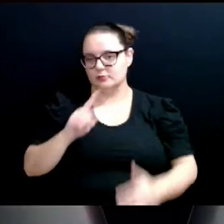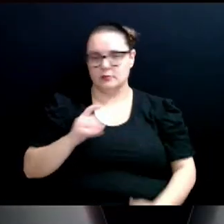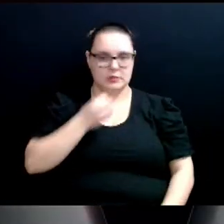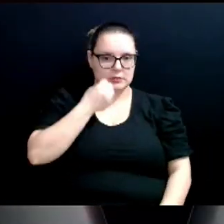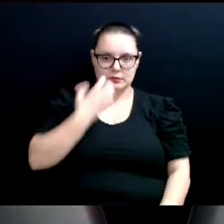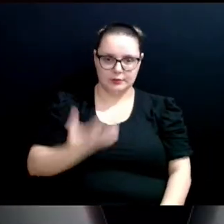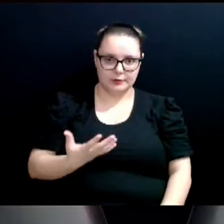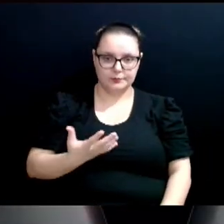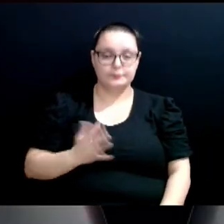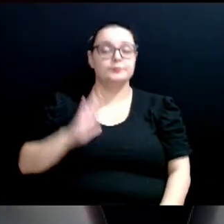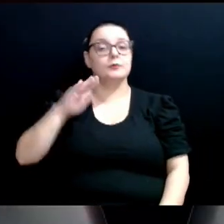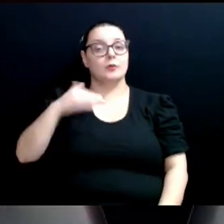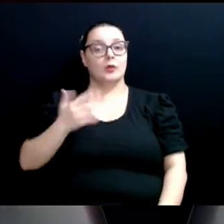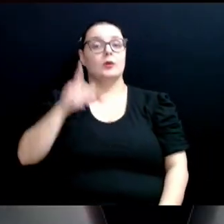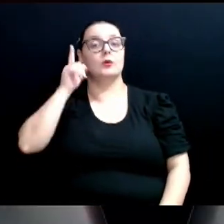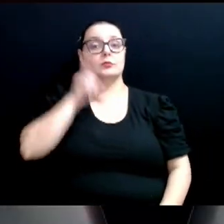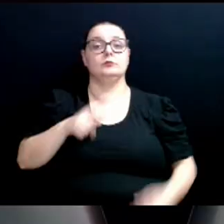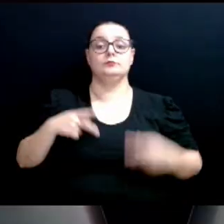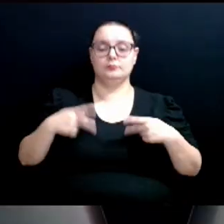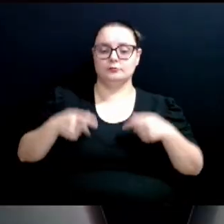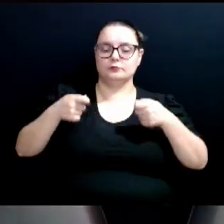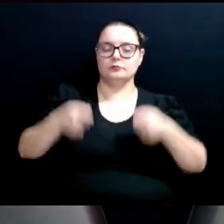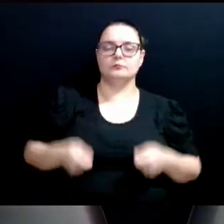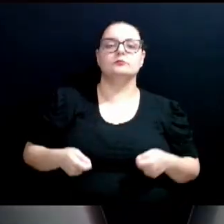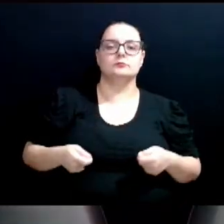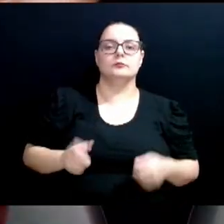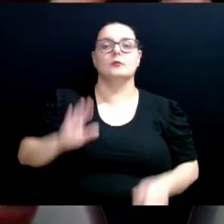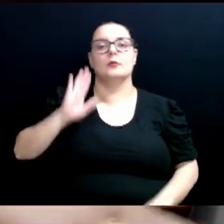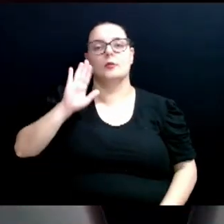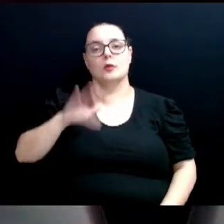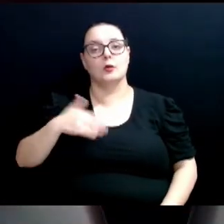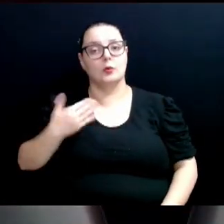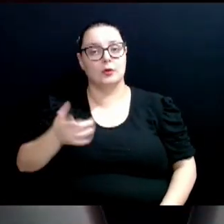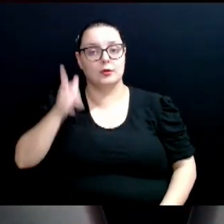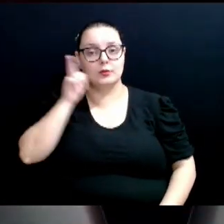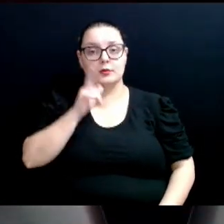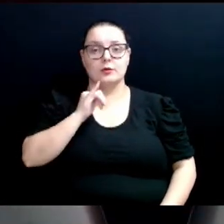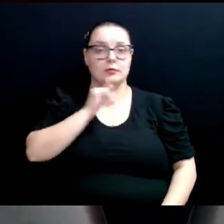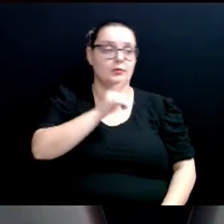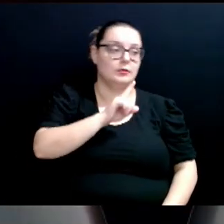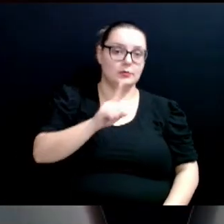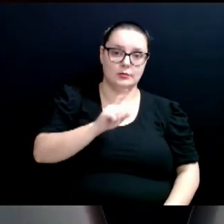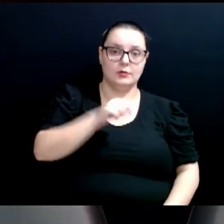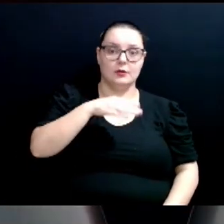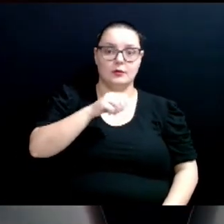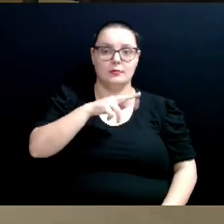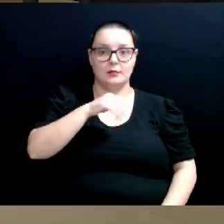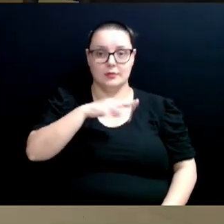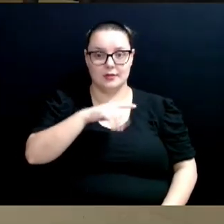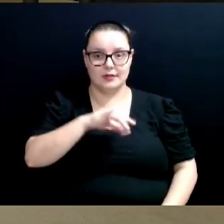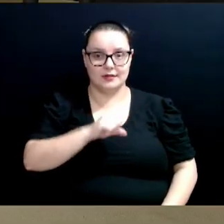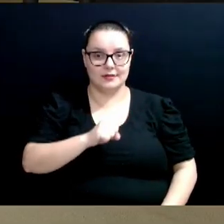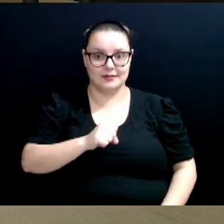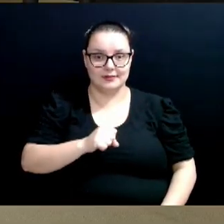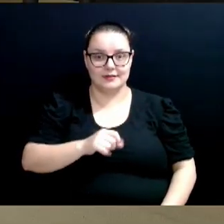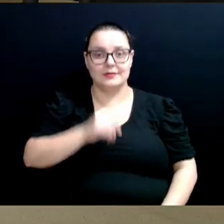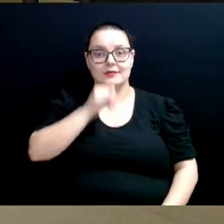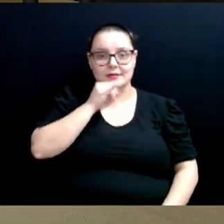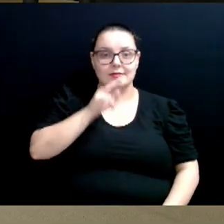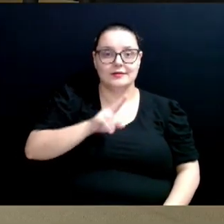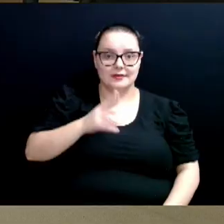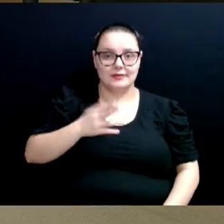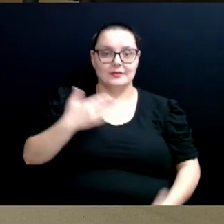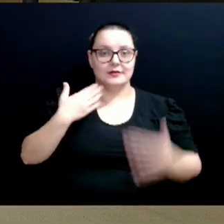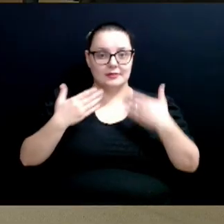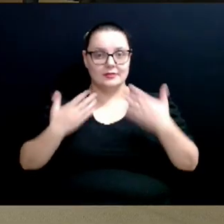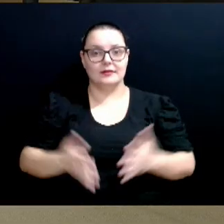você consegue se posicionar, quando você consegue falar, não, a Marilis, né? Vou usar a Marilis muito de exemplo, já que a gente tá aqui, ou até a